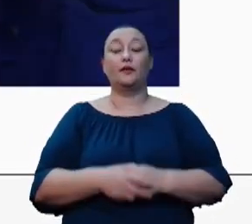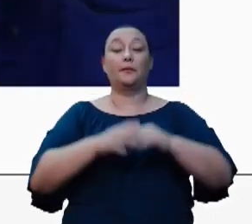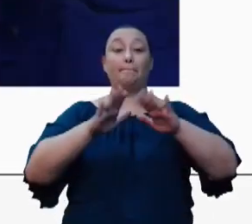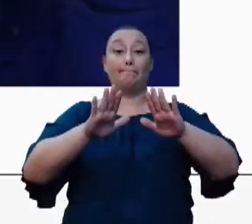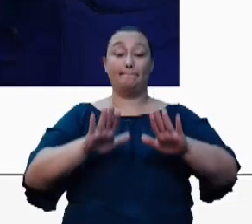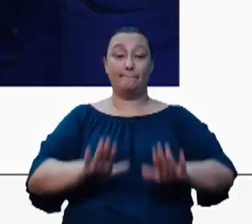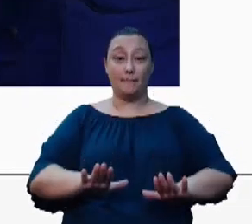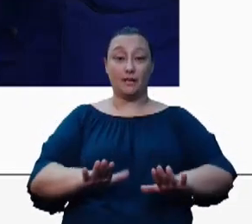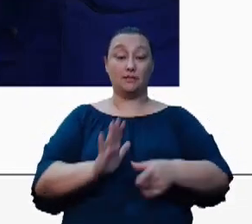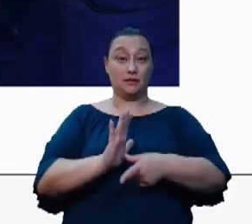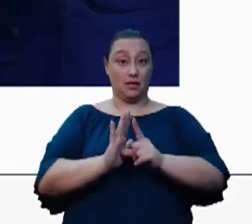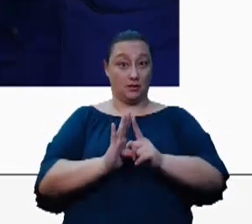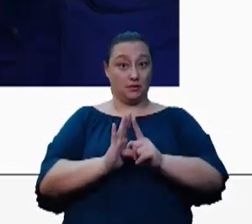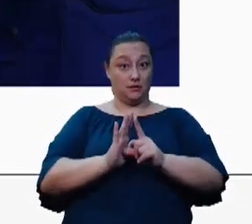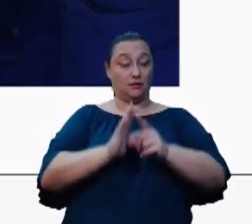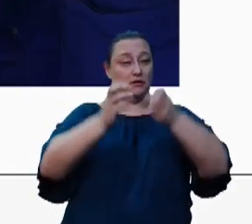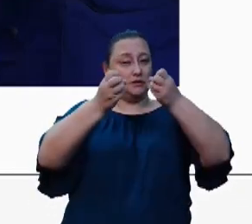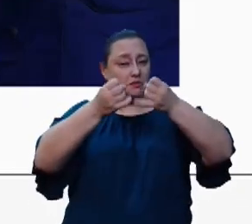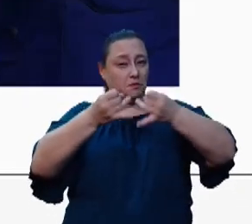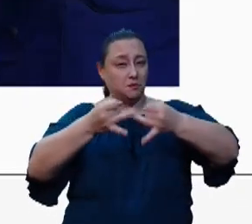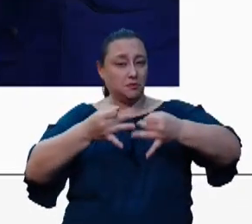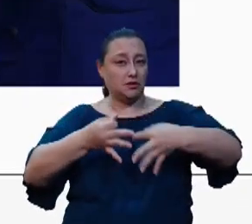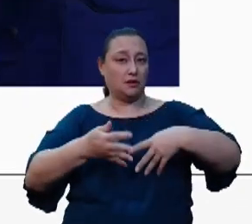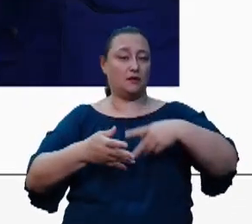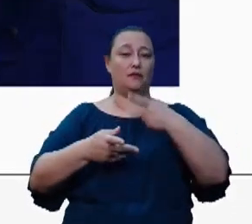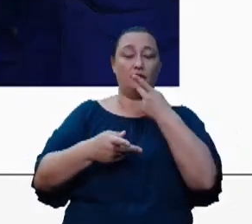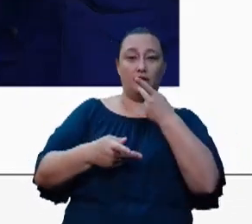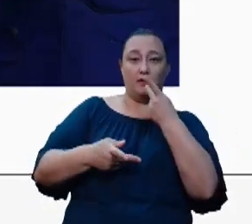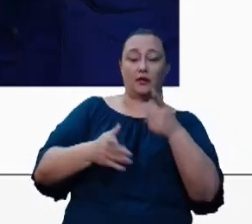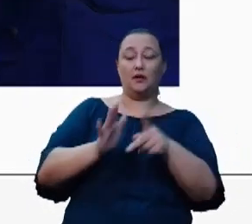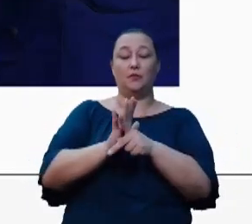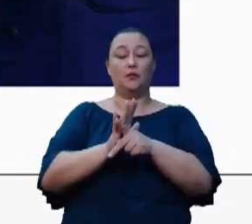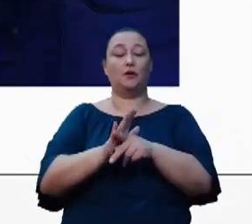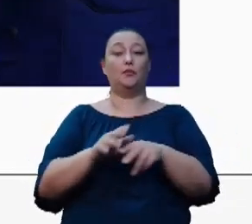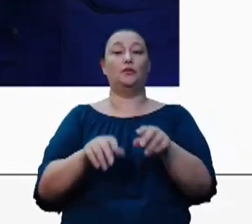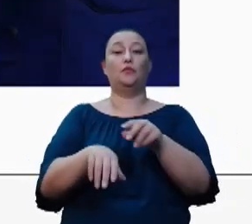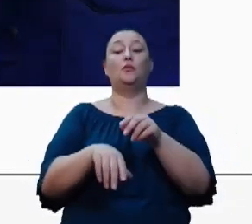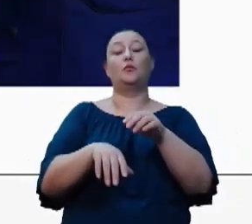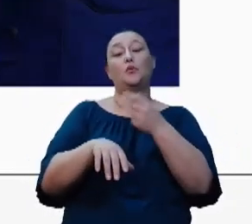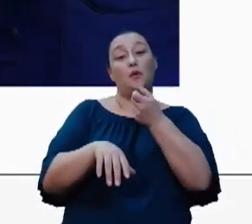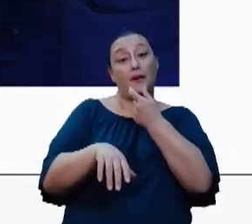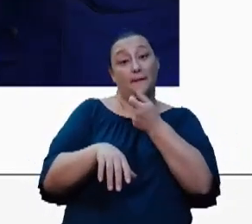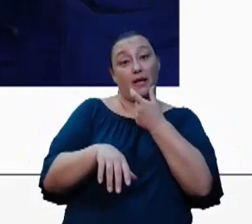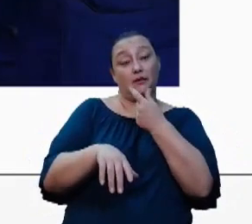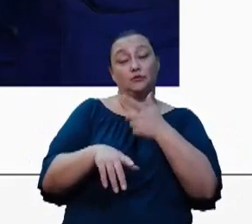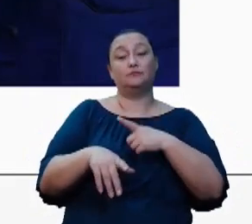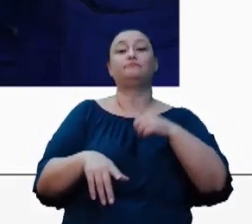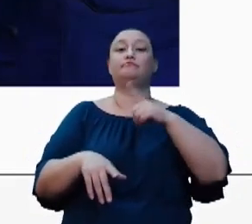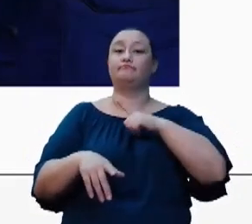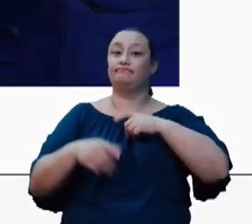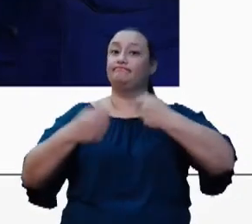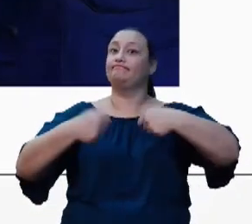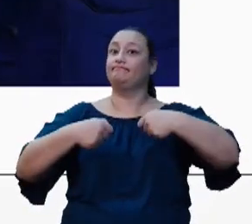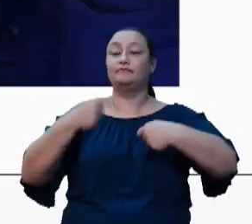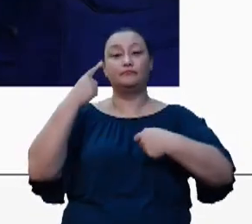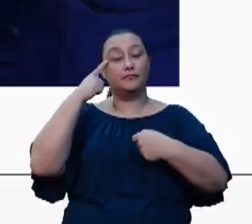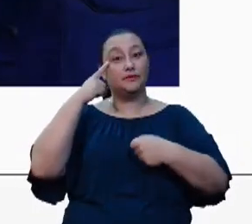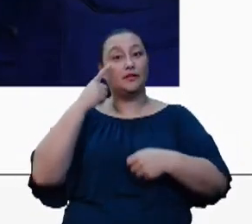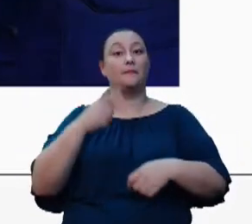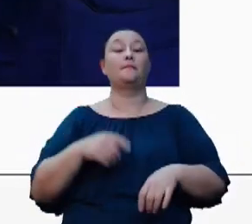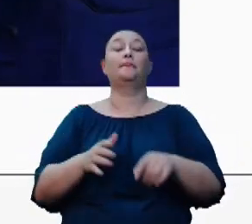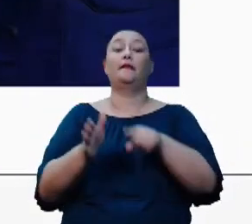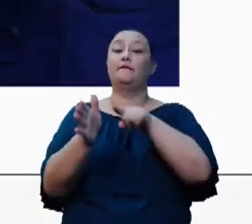Mas, antes de falar de implantar alguma bomba intratecal de baclofeno, deve ser realizado um teste de